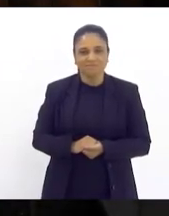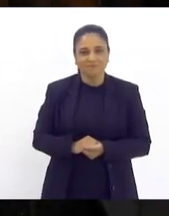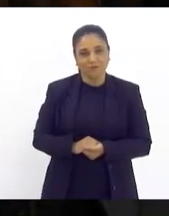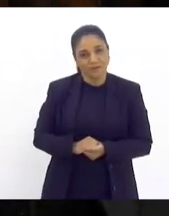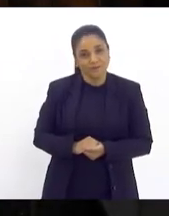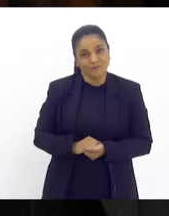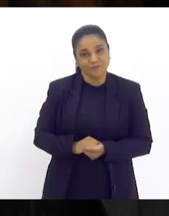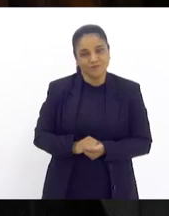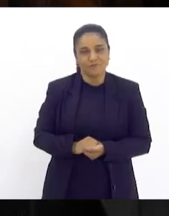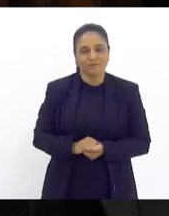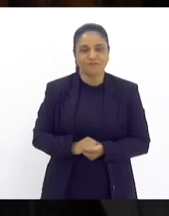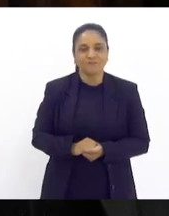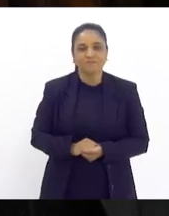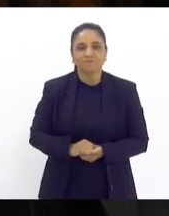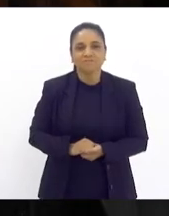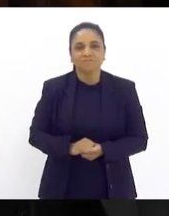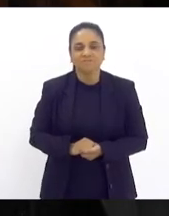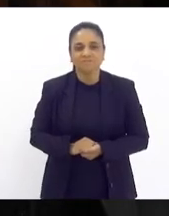senhora